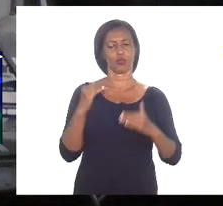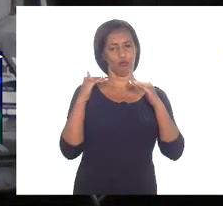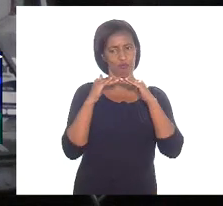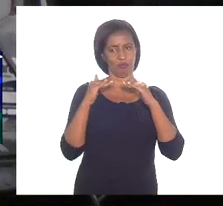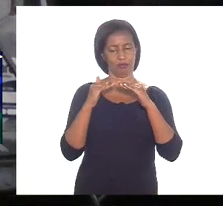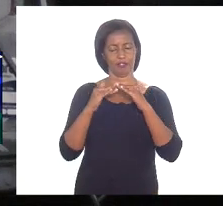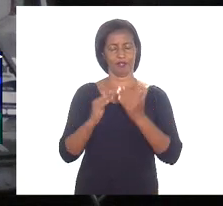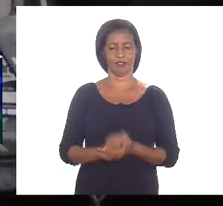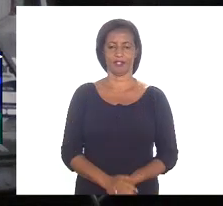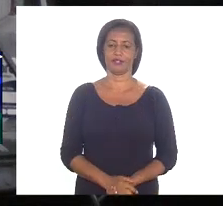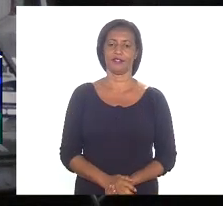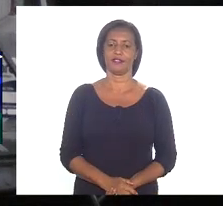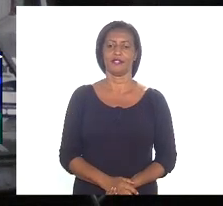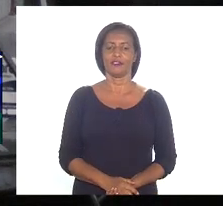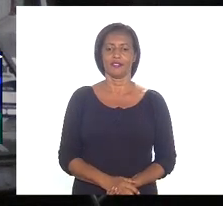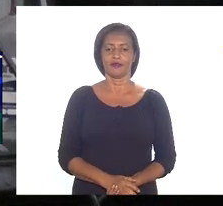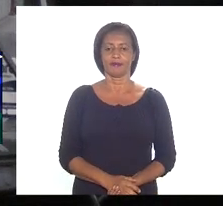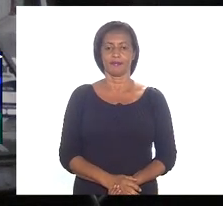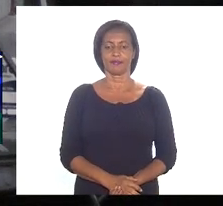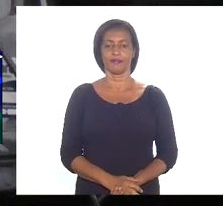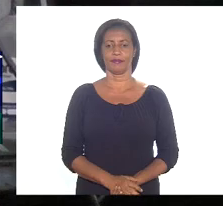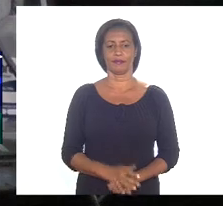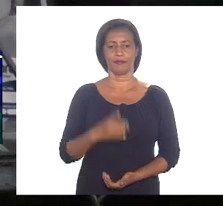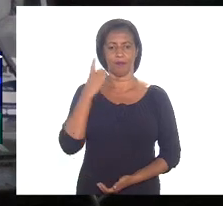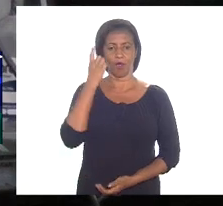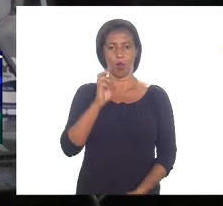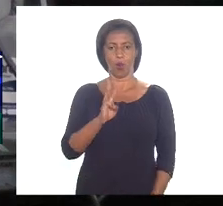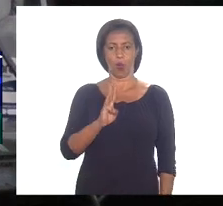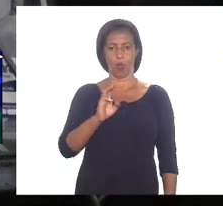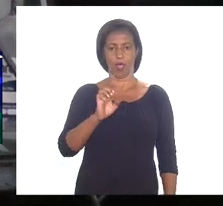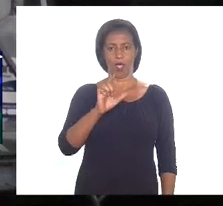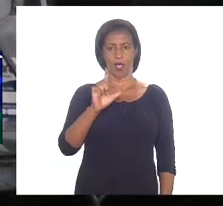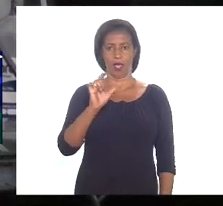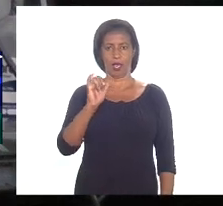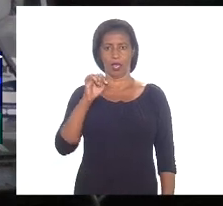novamente o deputado Welington José